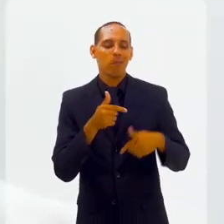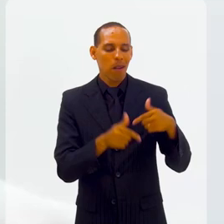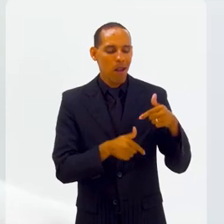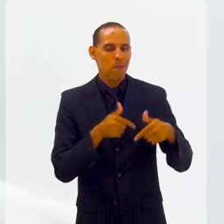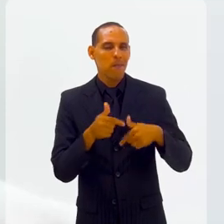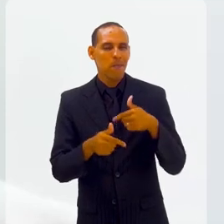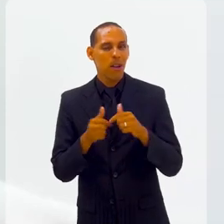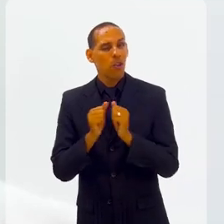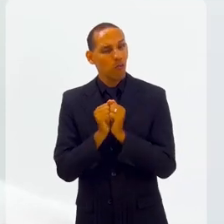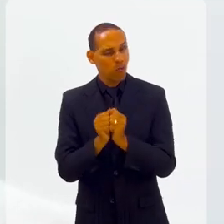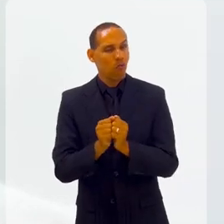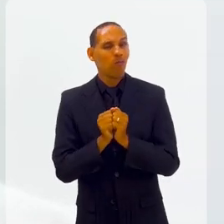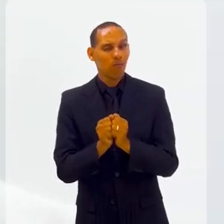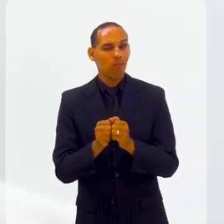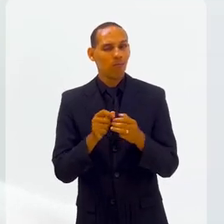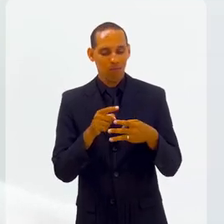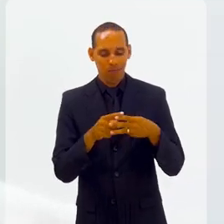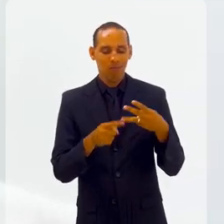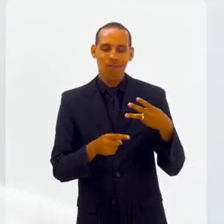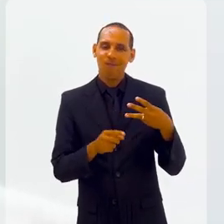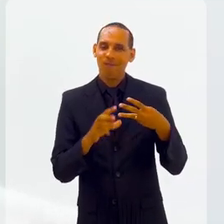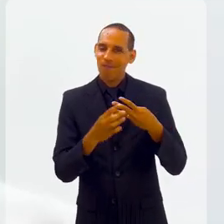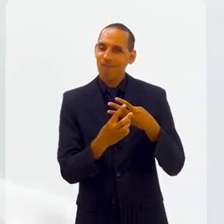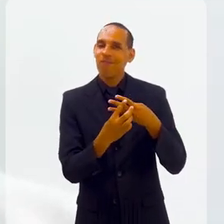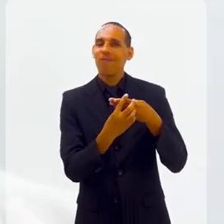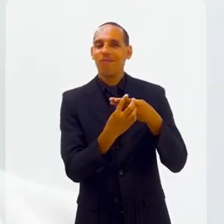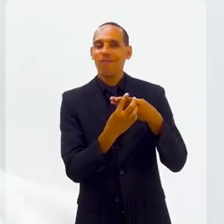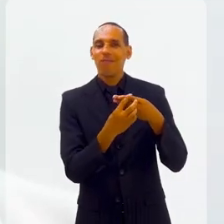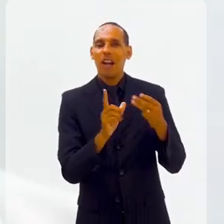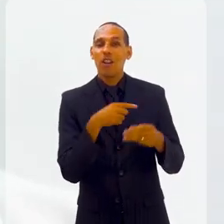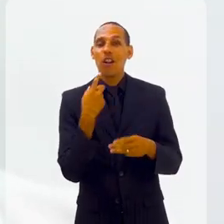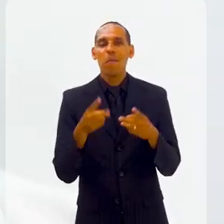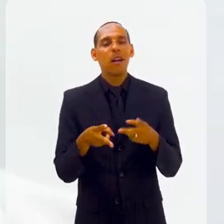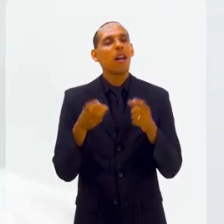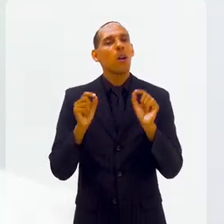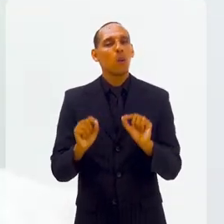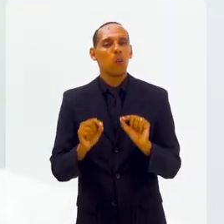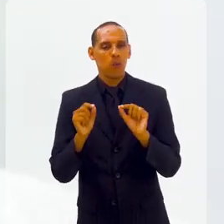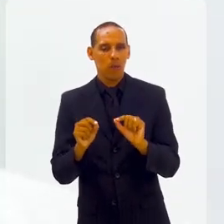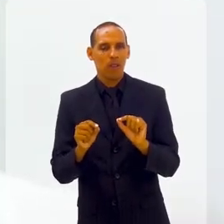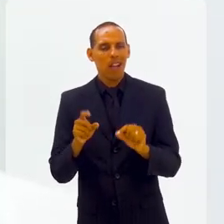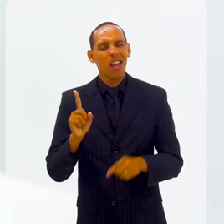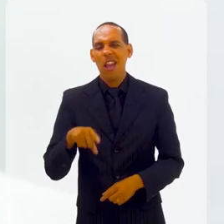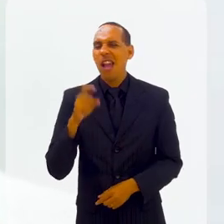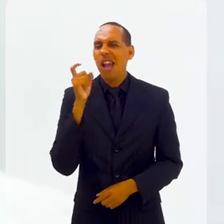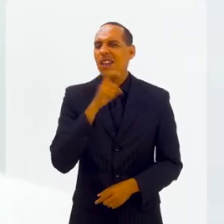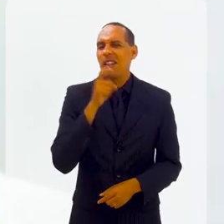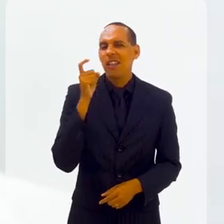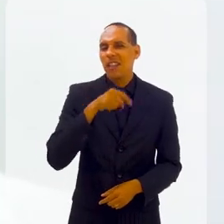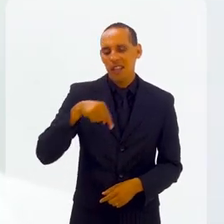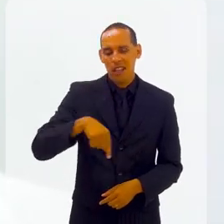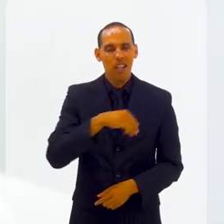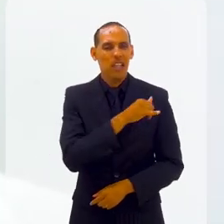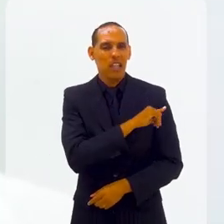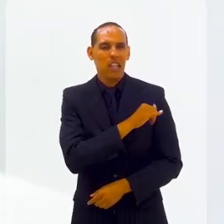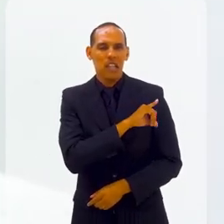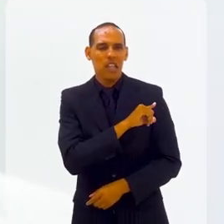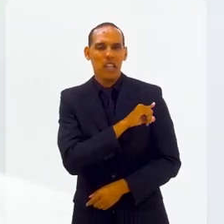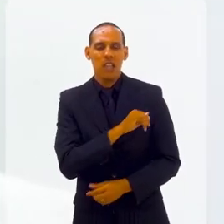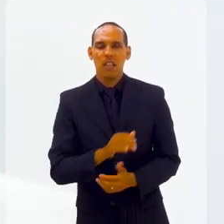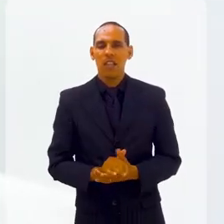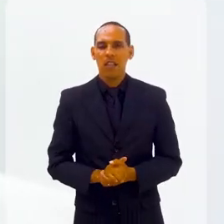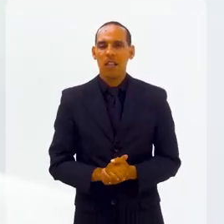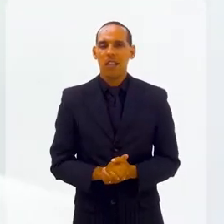vem trabalhando muito em conjunto né a gente percebe que é esse mito de que o Estado